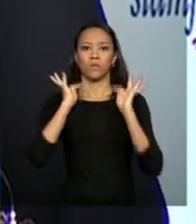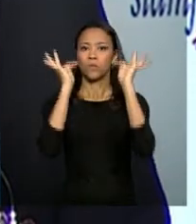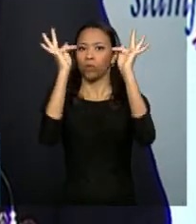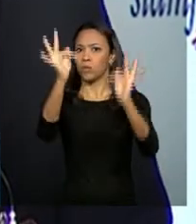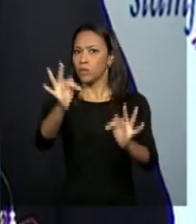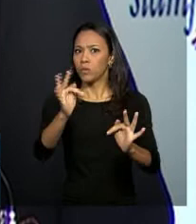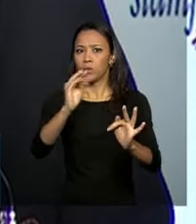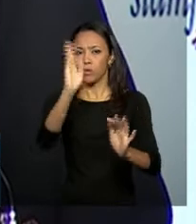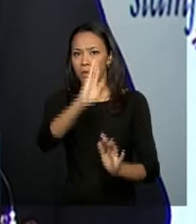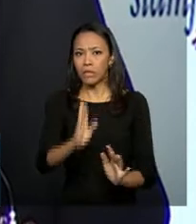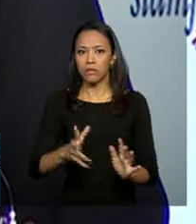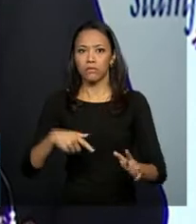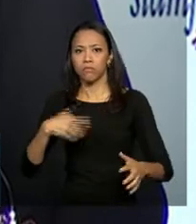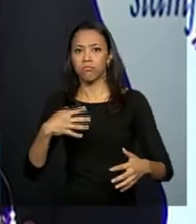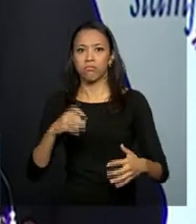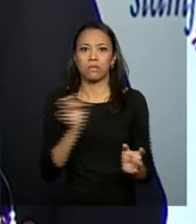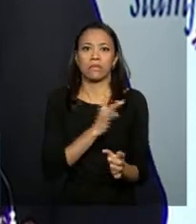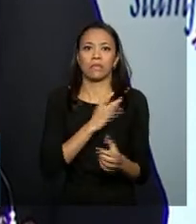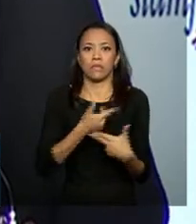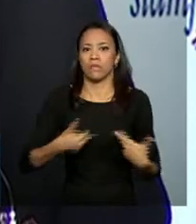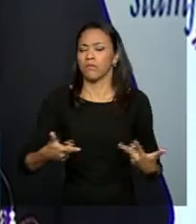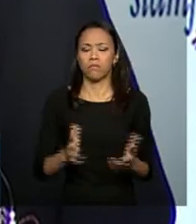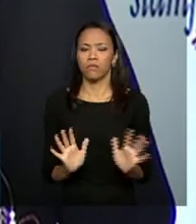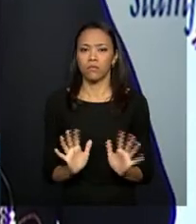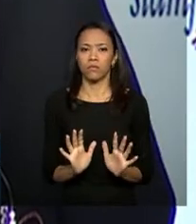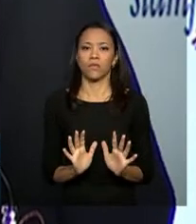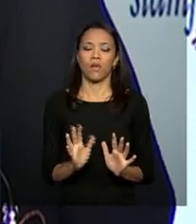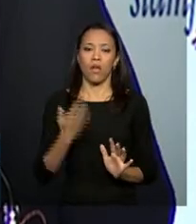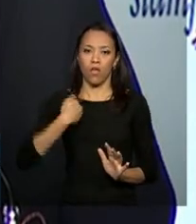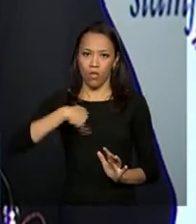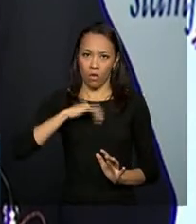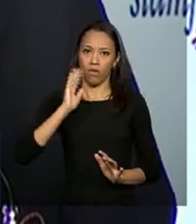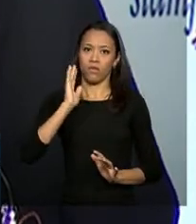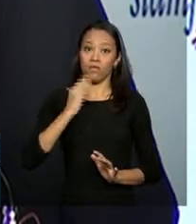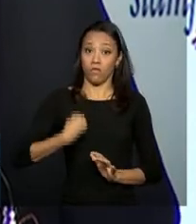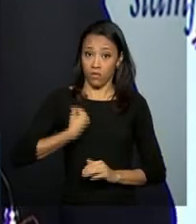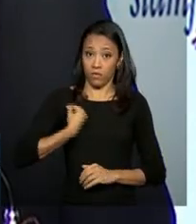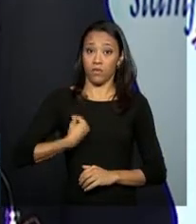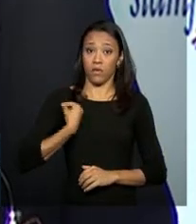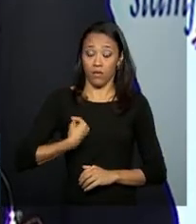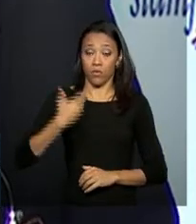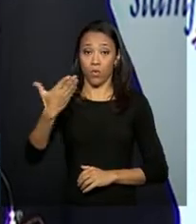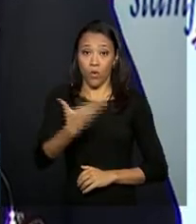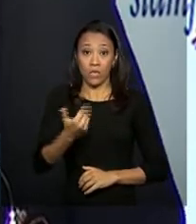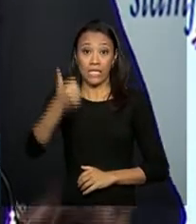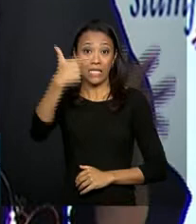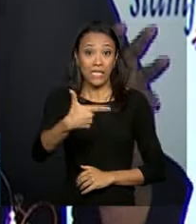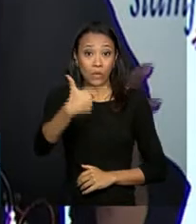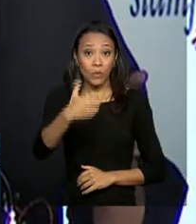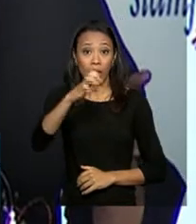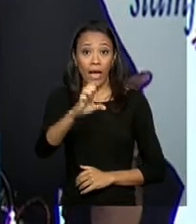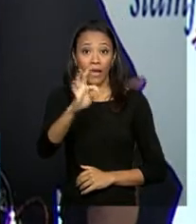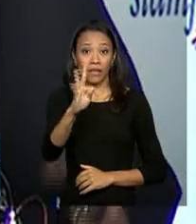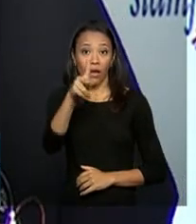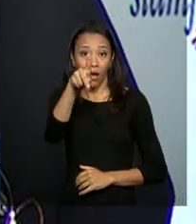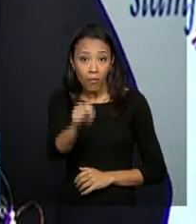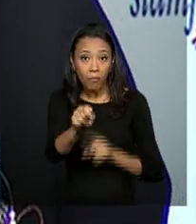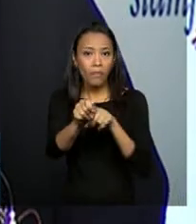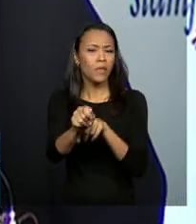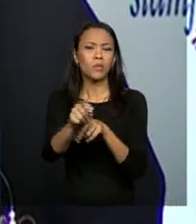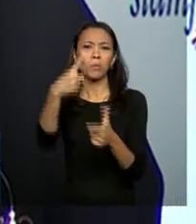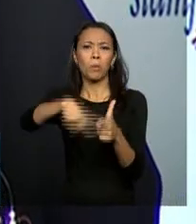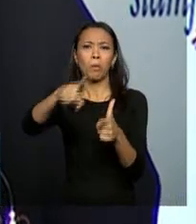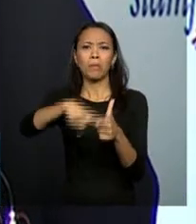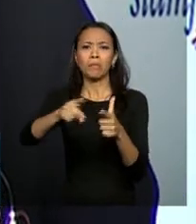questão central é a seguinte: nós vivemos a segunda etapa da crise mais forte que